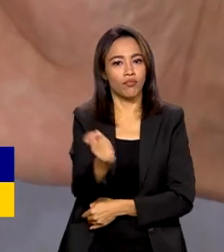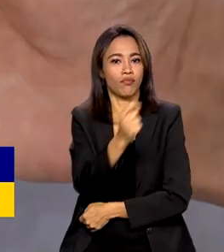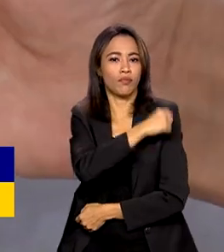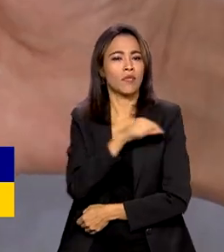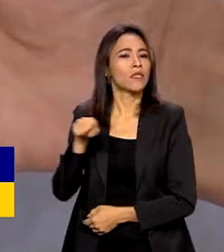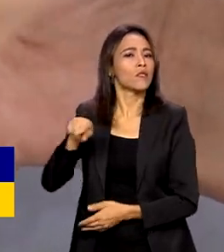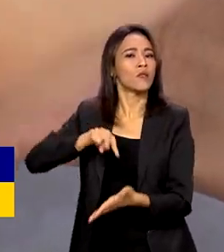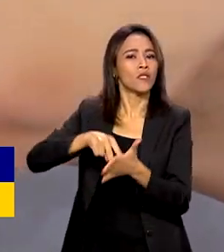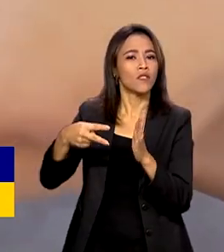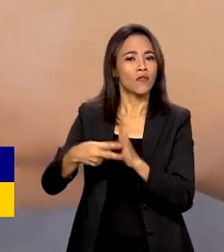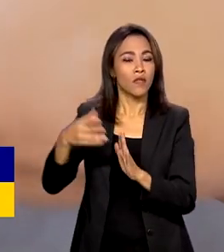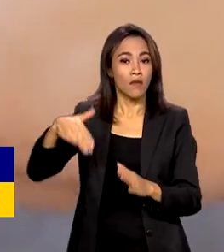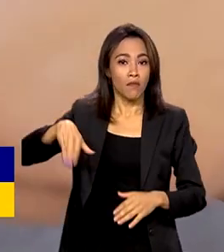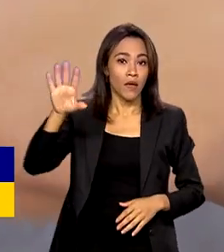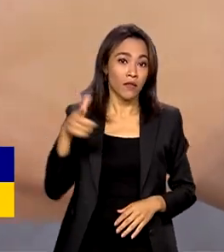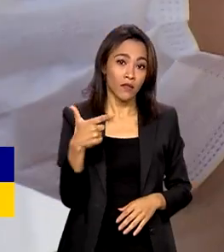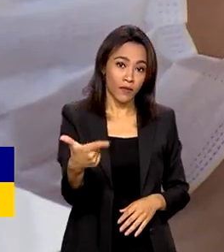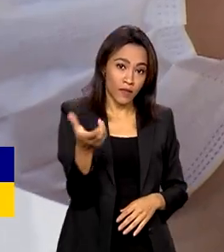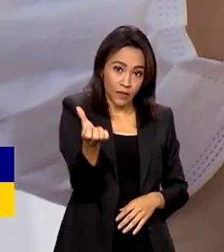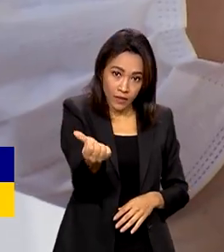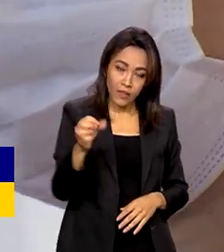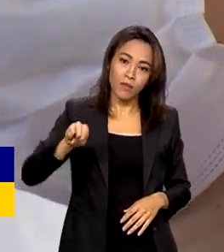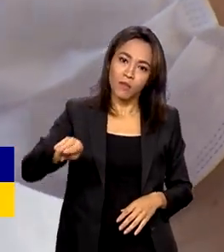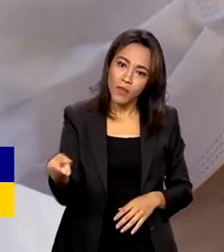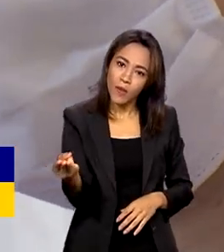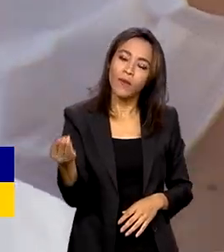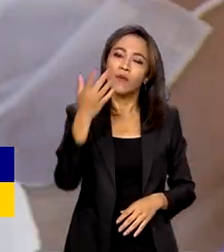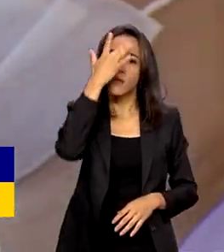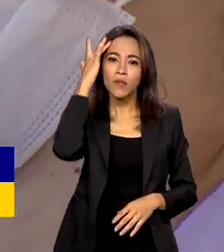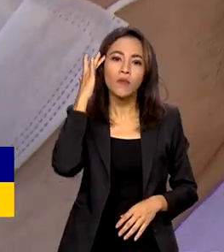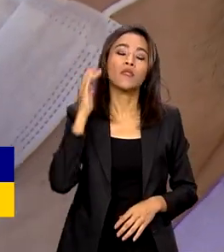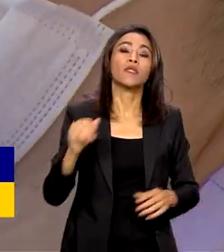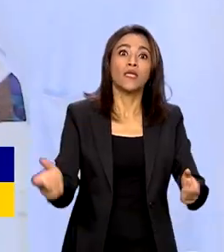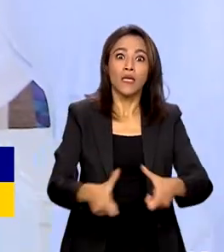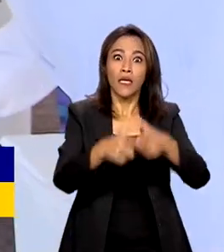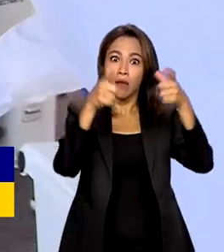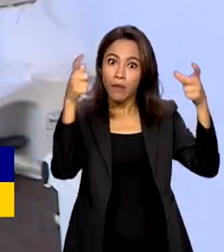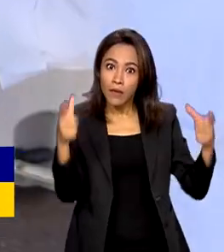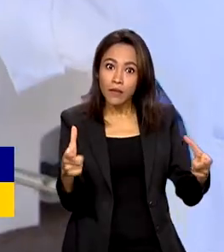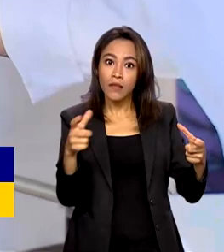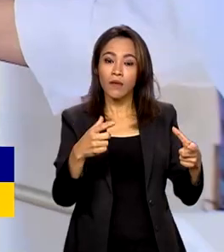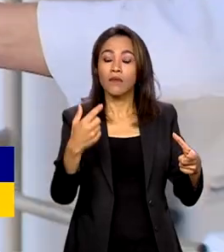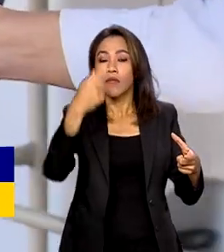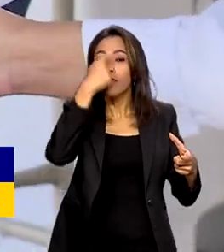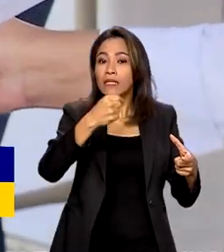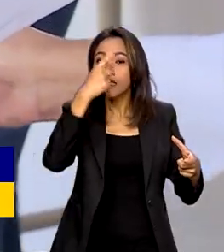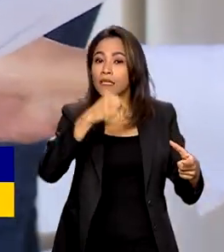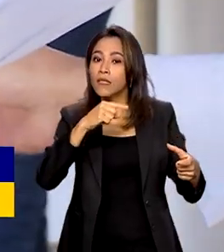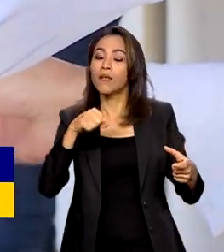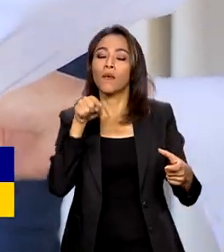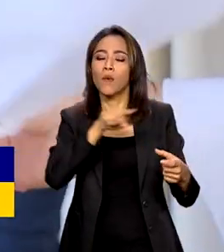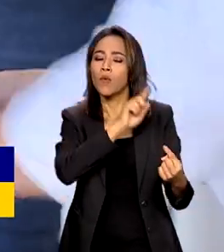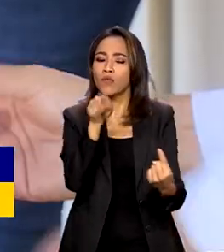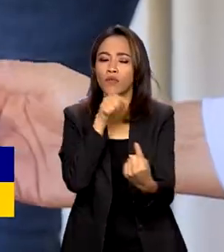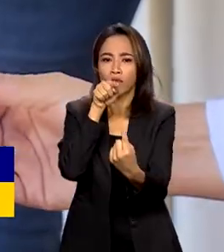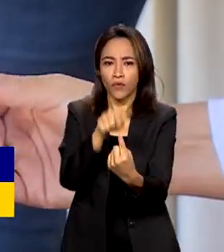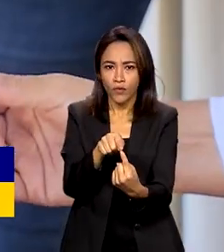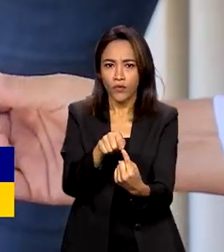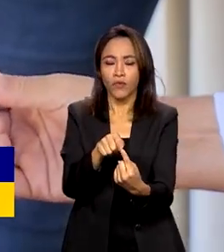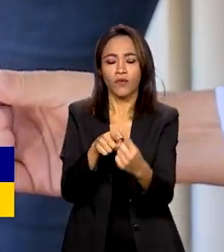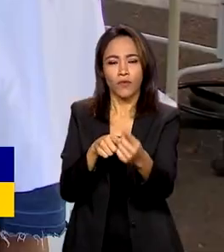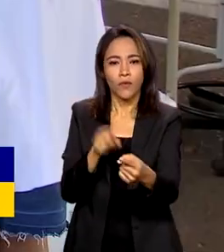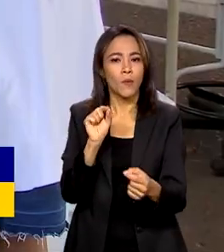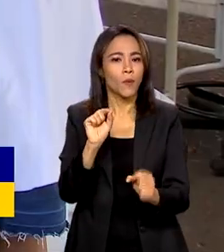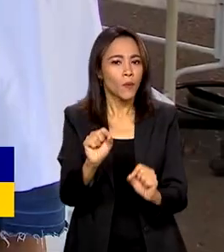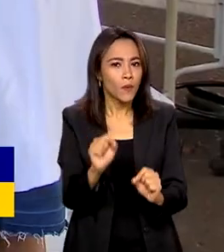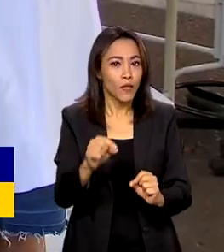de 26 milhões de pessoas. E a ampliação da vacinação contra a gripe tem como meta atingir o índice de